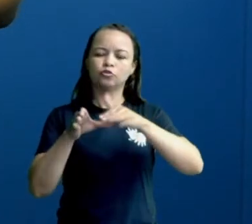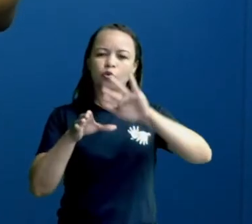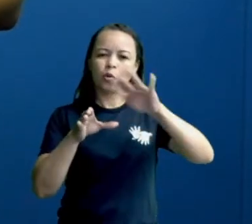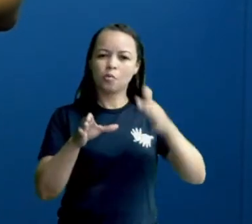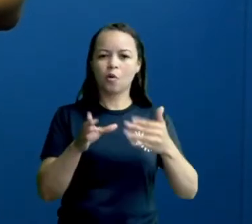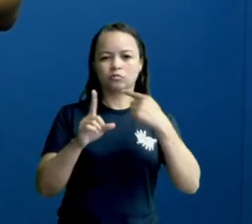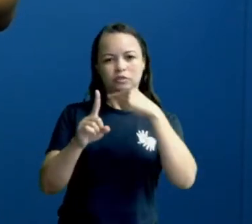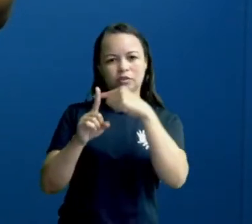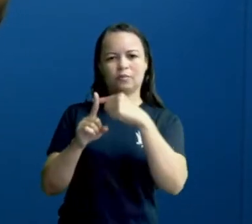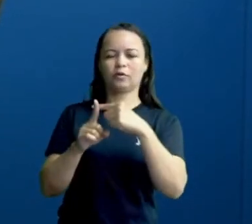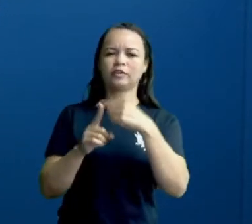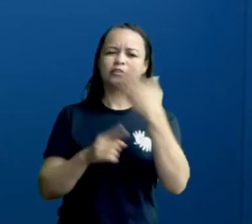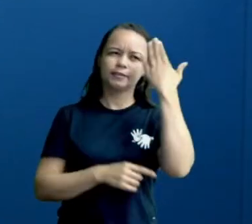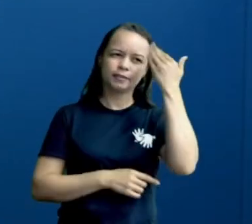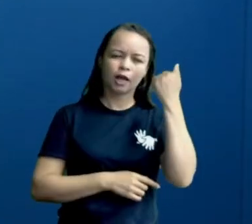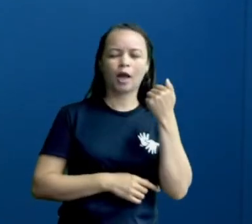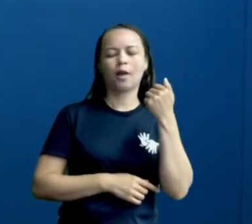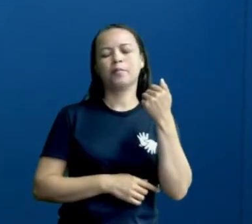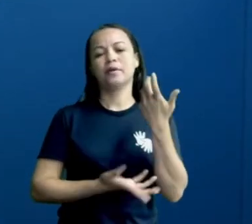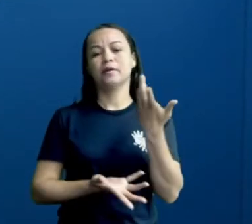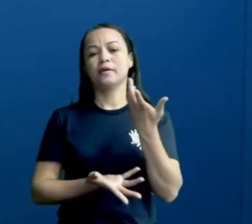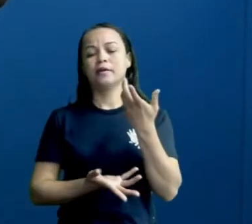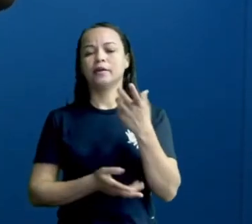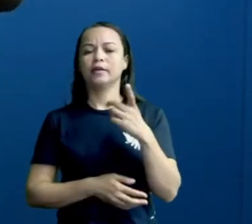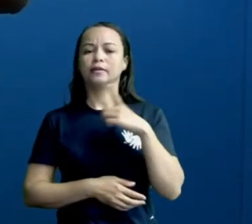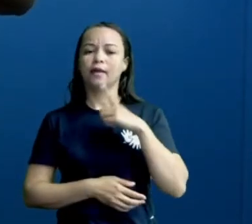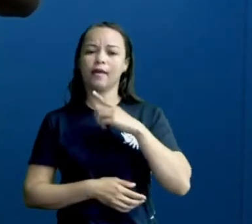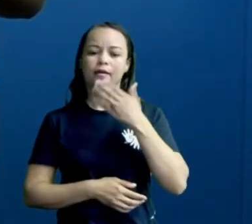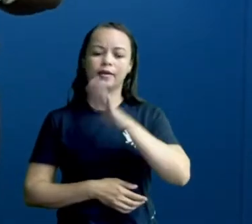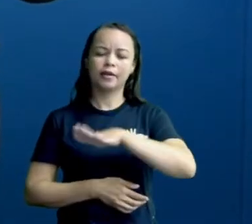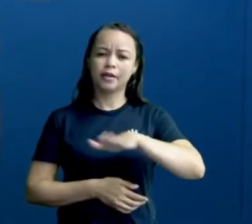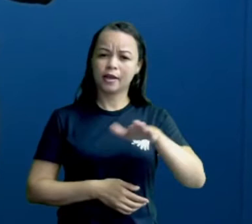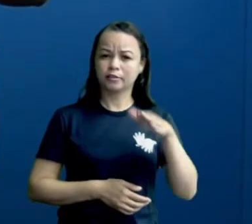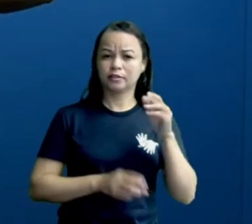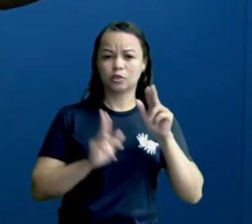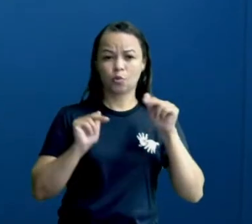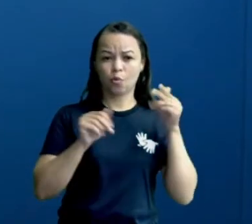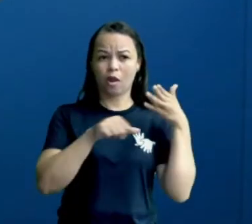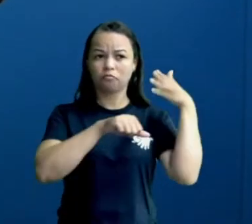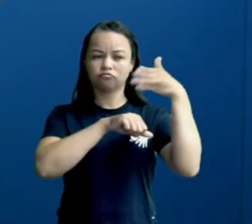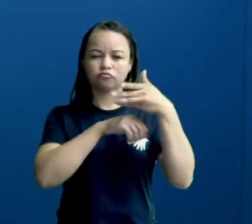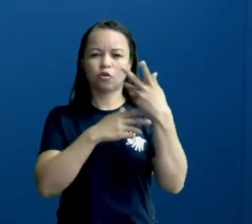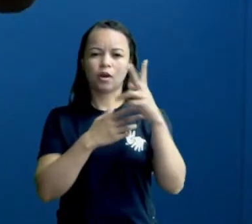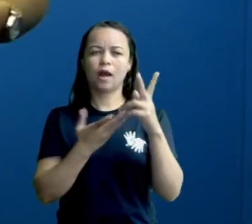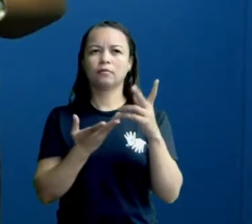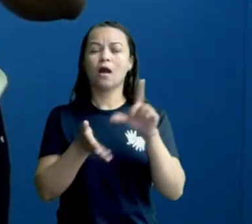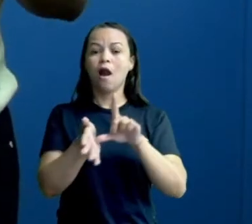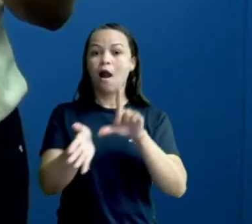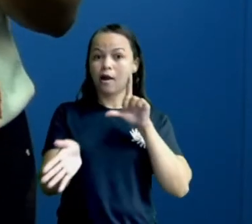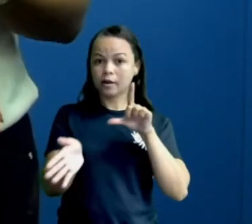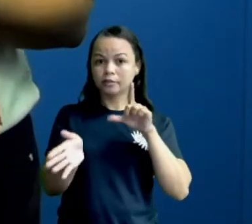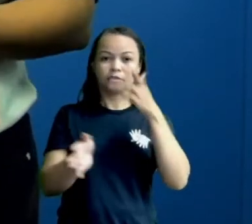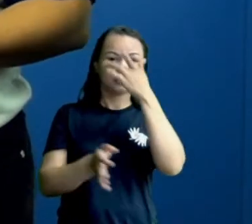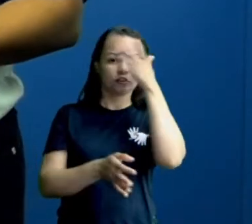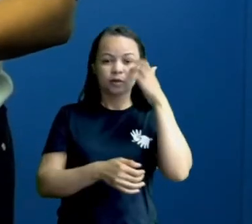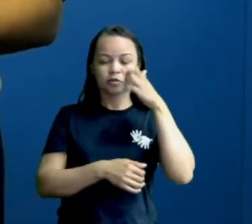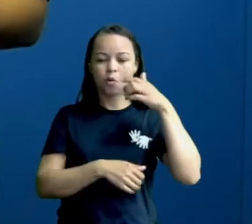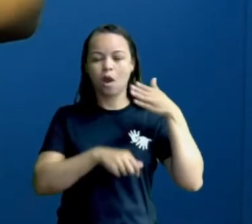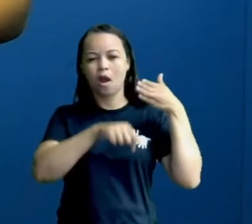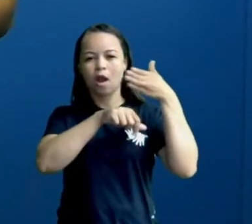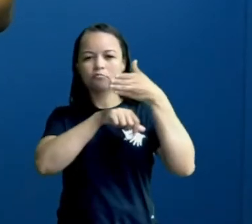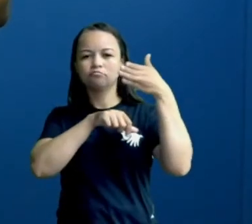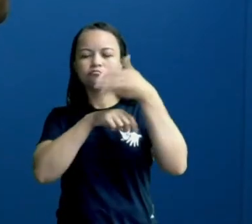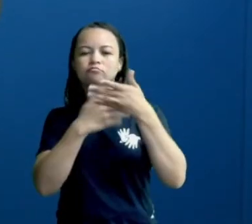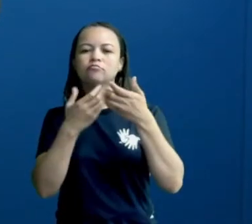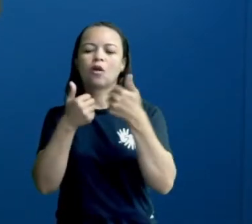foi lá, né? Infelizmente, com a pandemia, antes existiam excursões das escolas para lá, para vocês conhecerem o local,